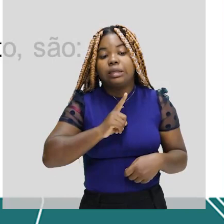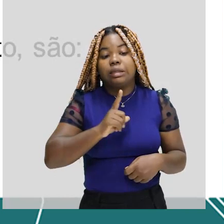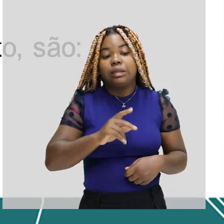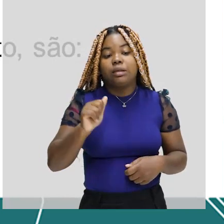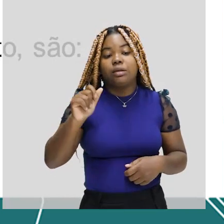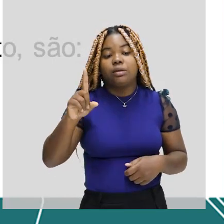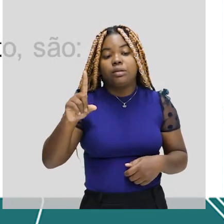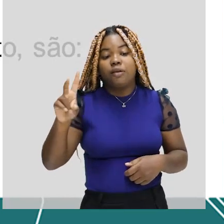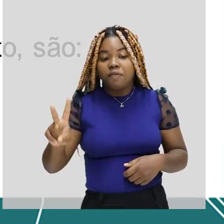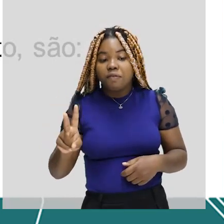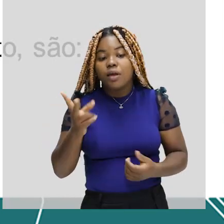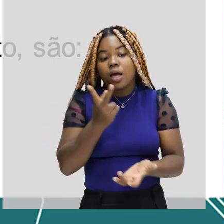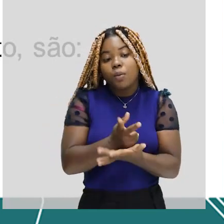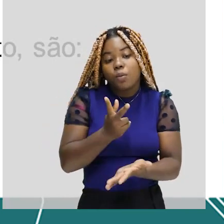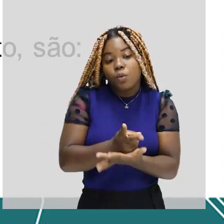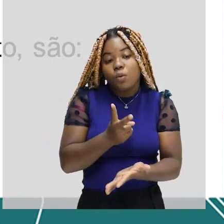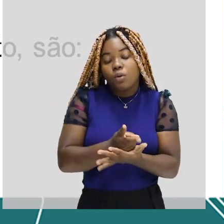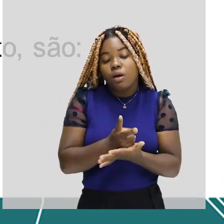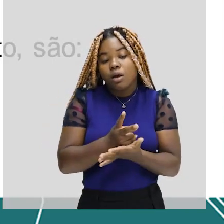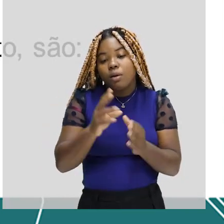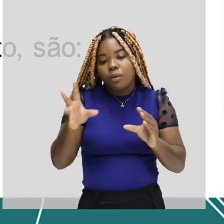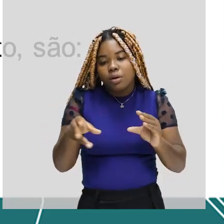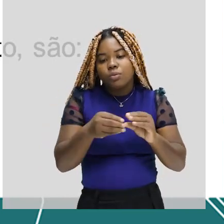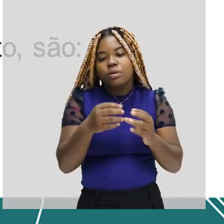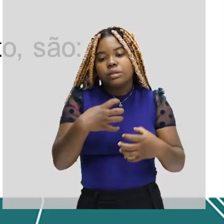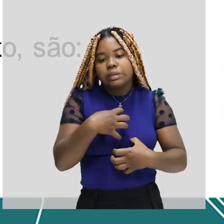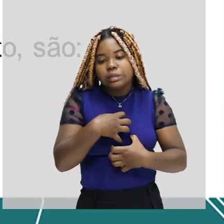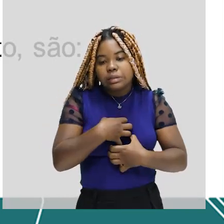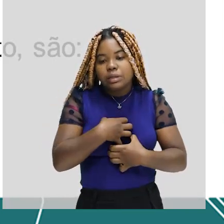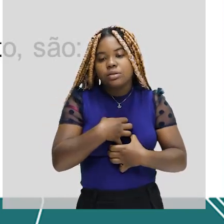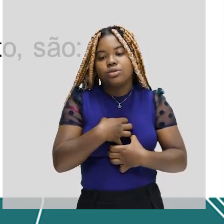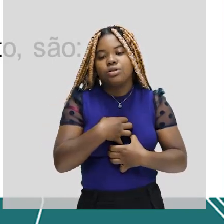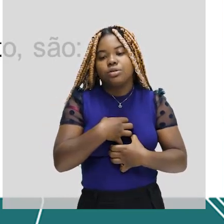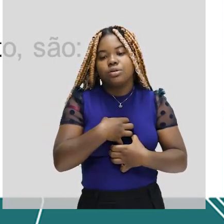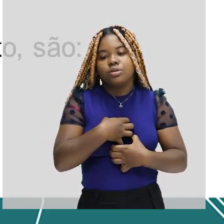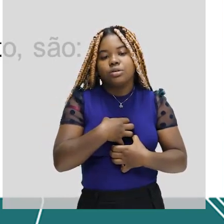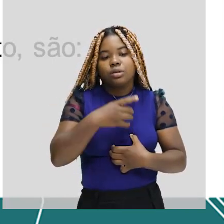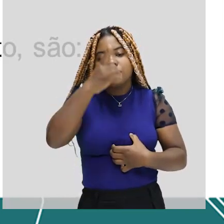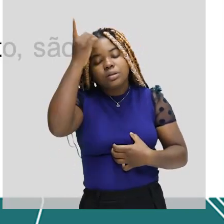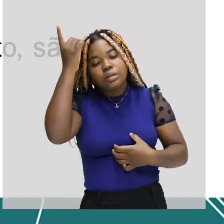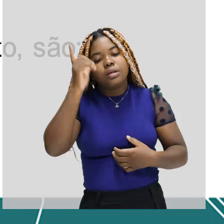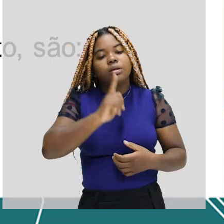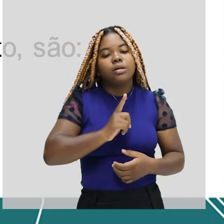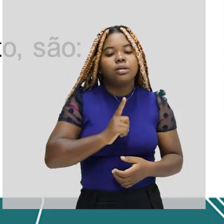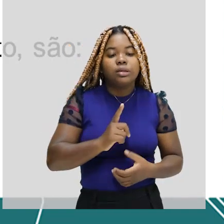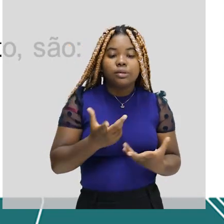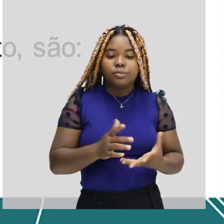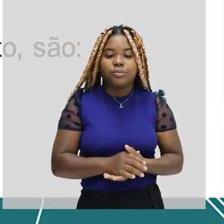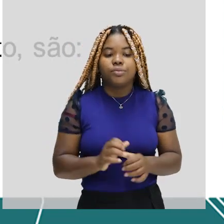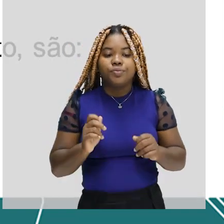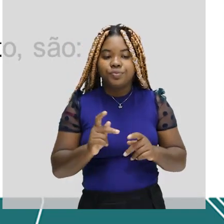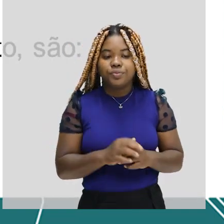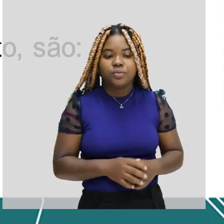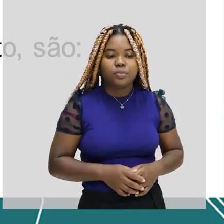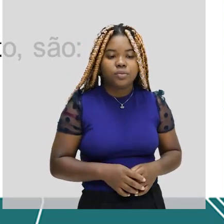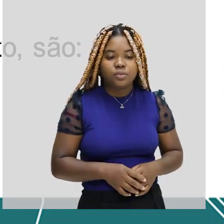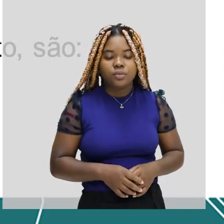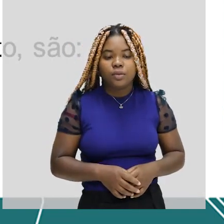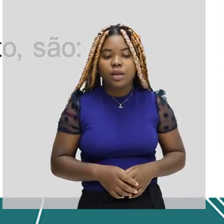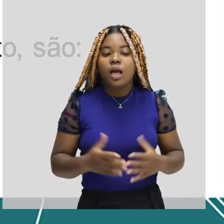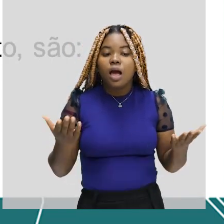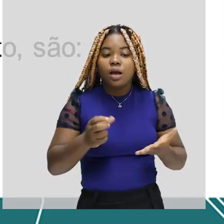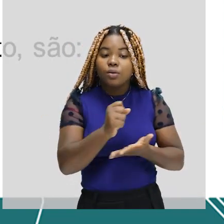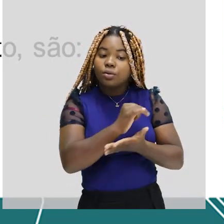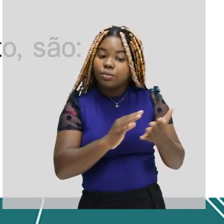dos advérbios de frequência para complementar um sentido, para complementar a ideia expressa por essa ação, tá? Vamos ver